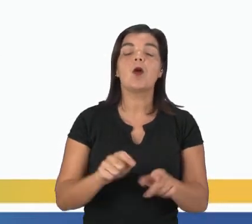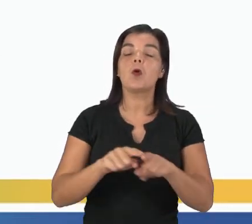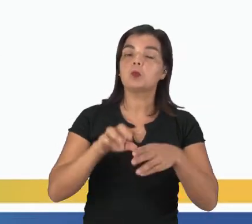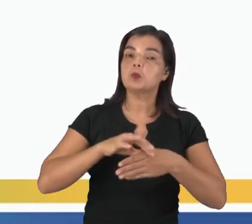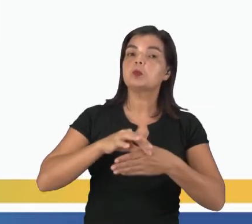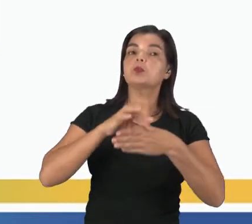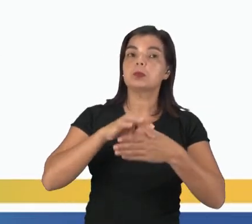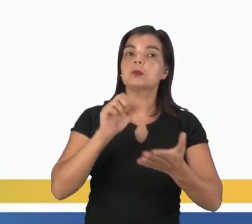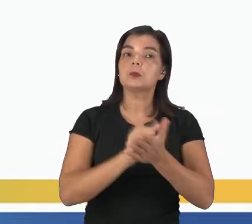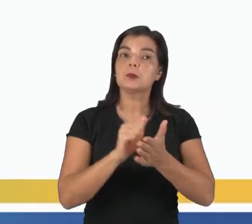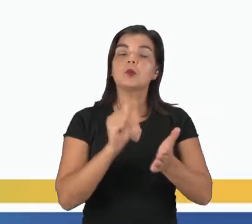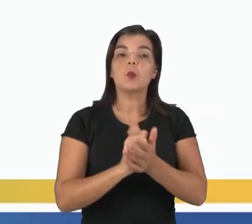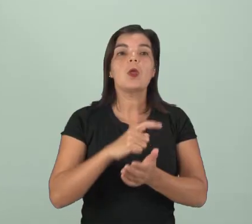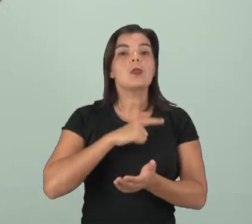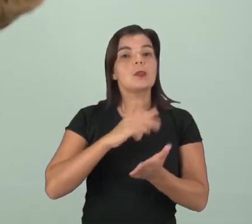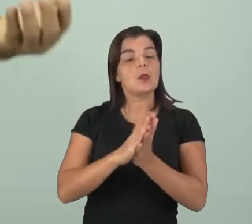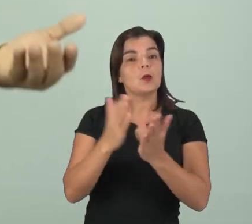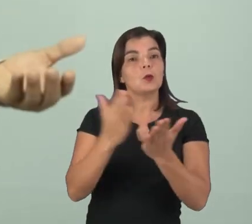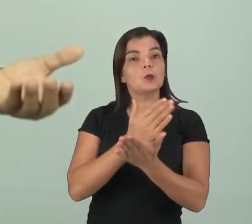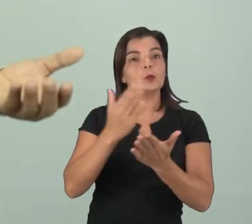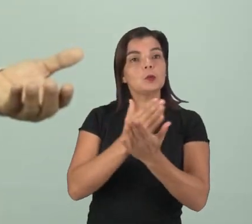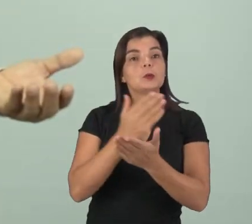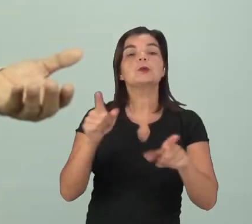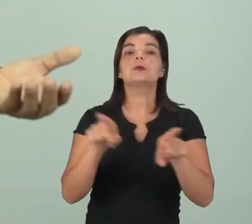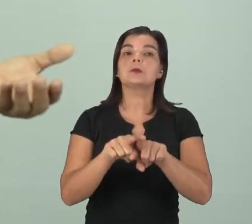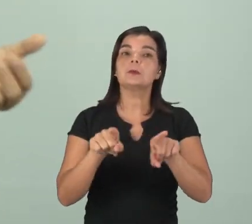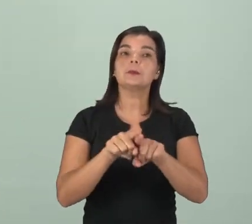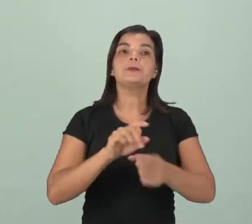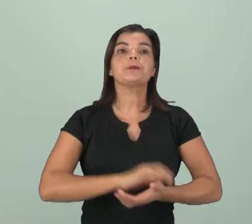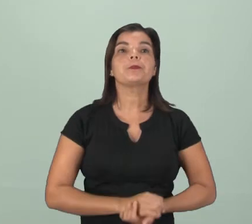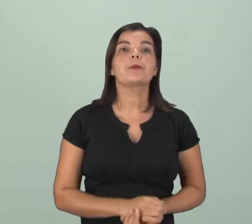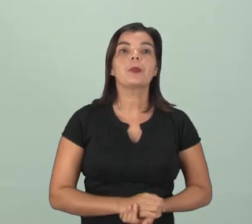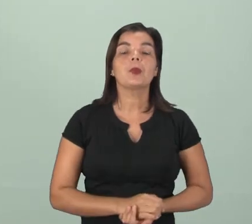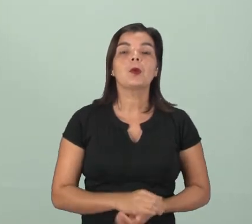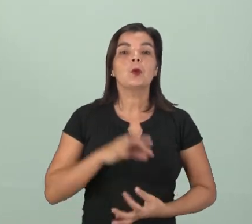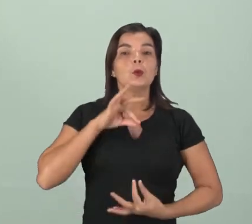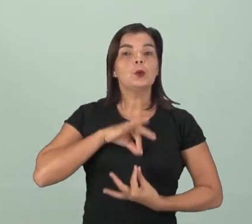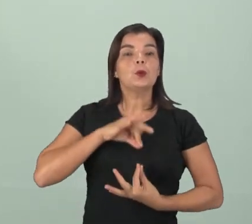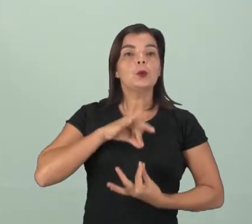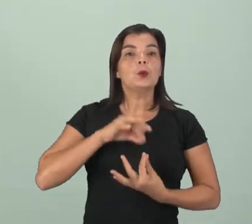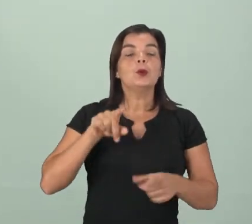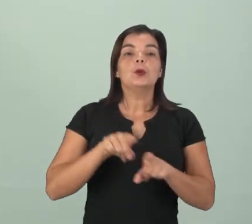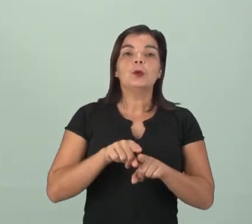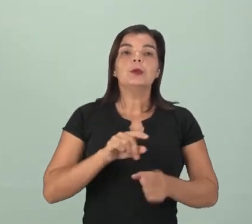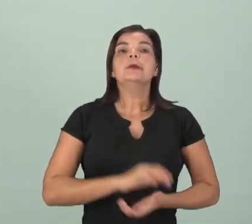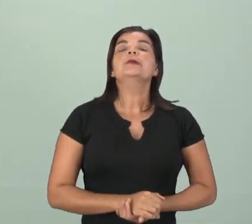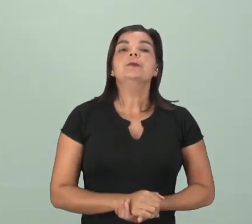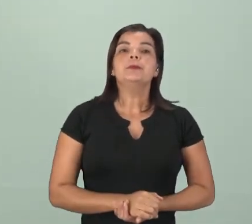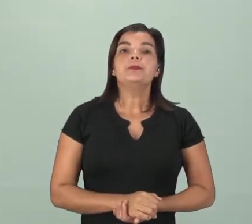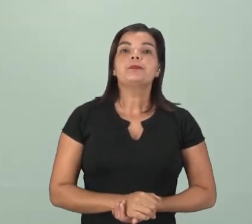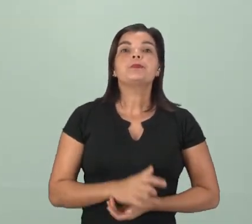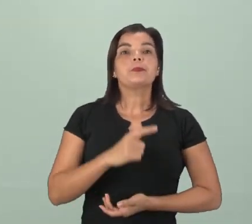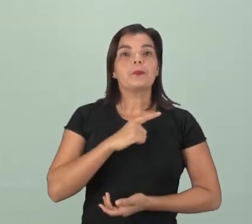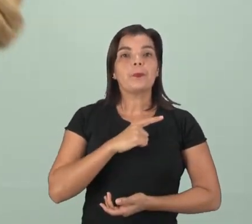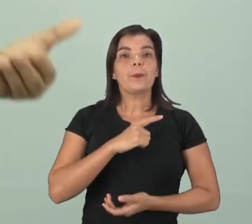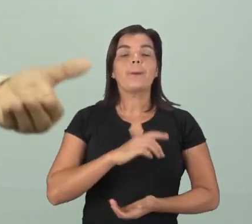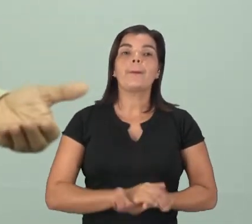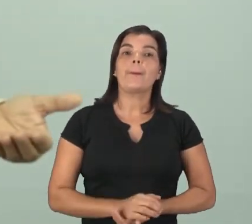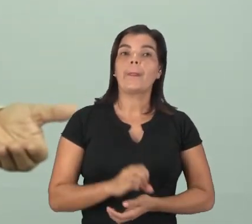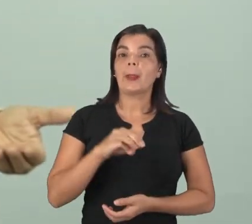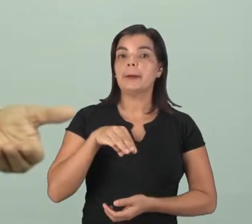espíritas. Então, existem o Livro dos Espíritos, que o autor dele é Allan Kardec, o Livro